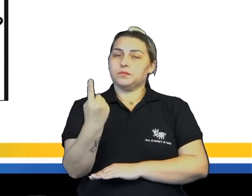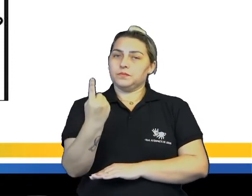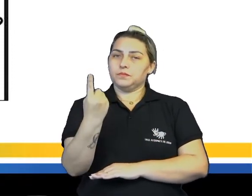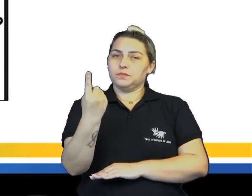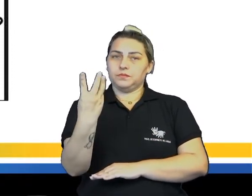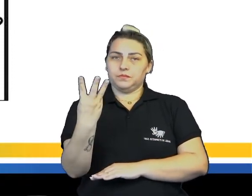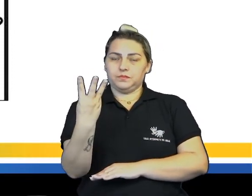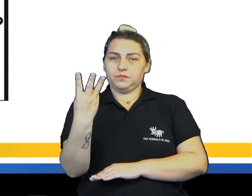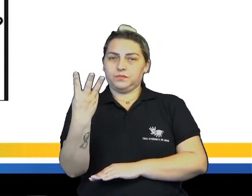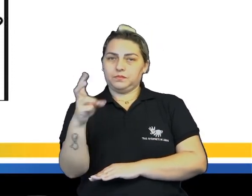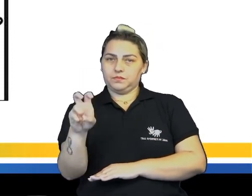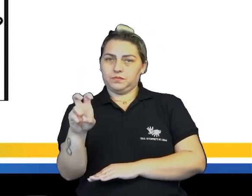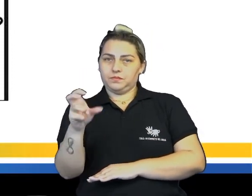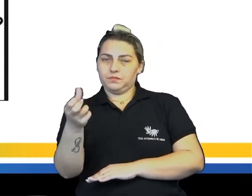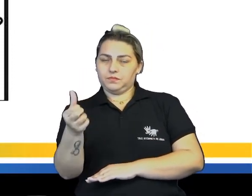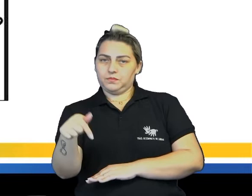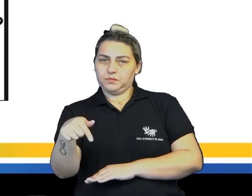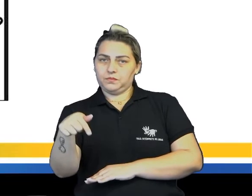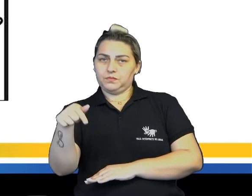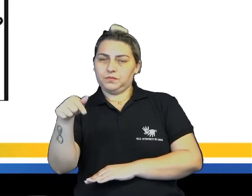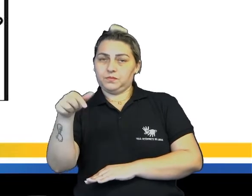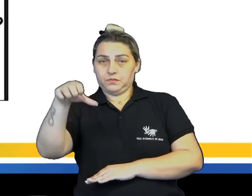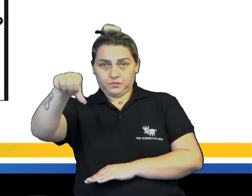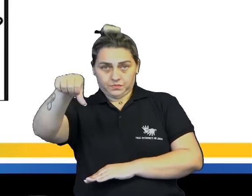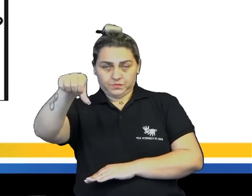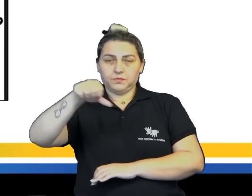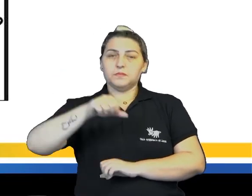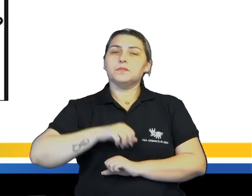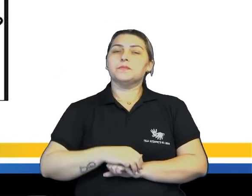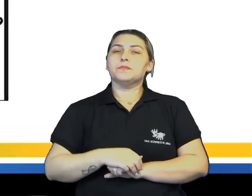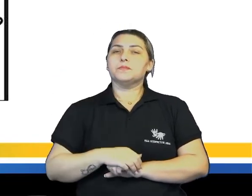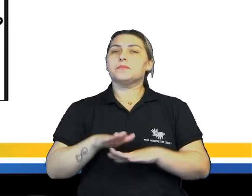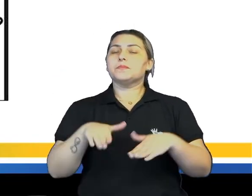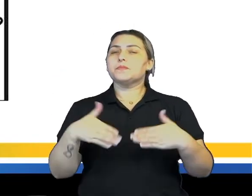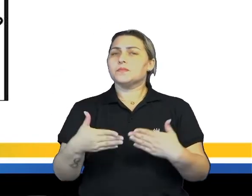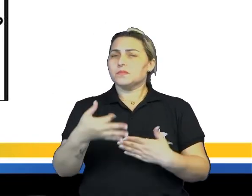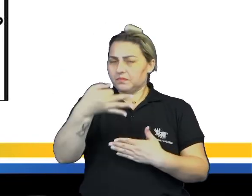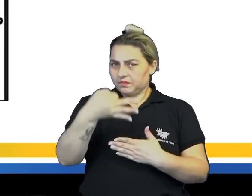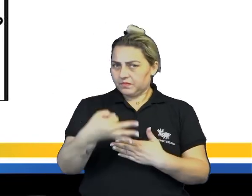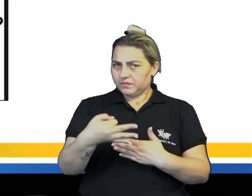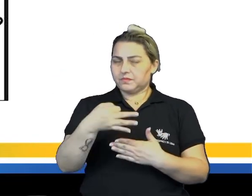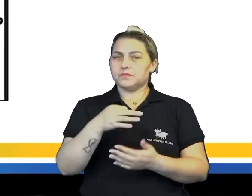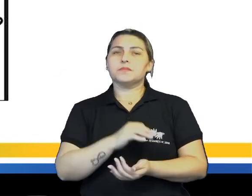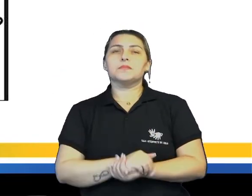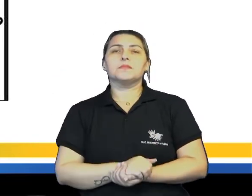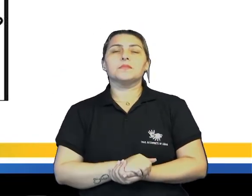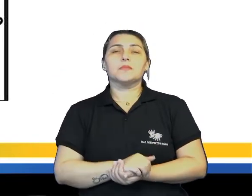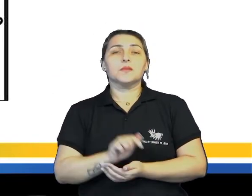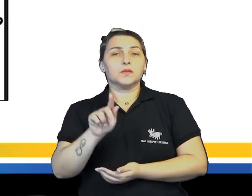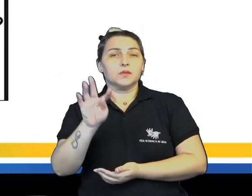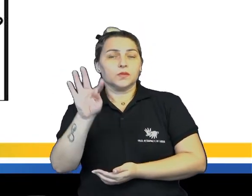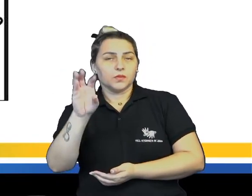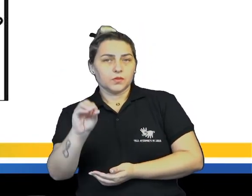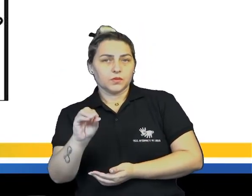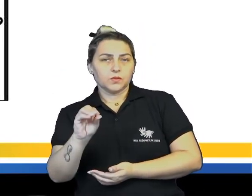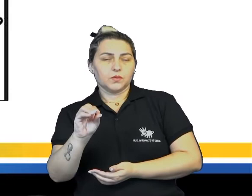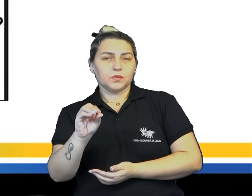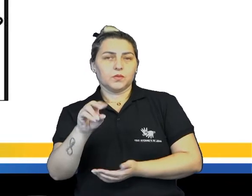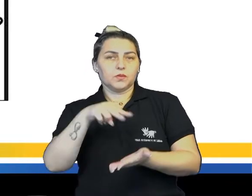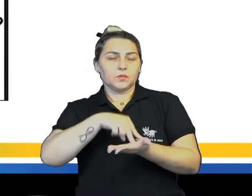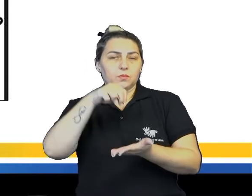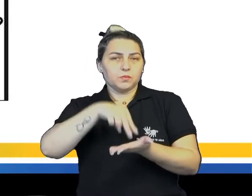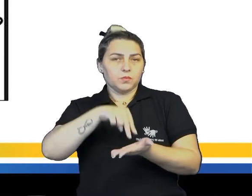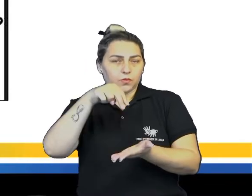1, 3, 5, 7 e 9. Então, é correto dizer que Guto pulou